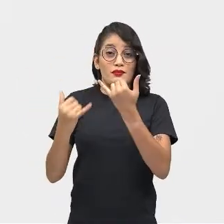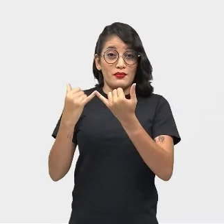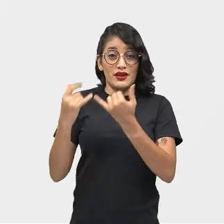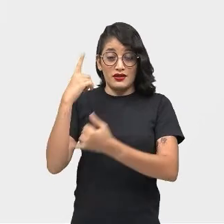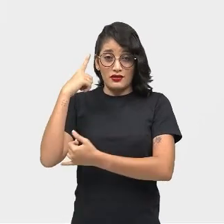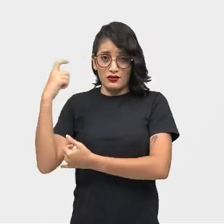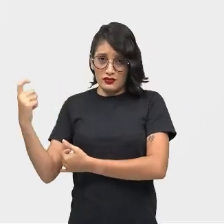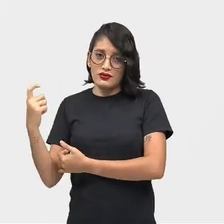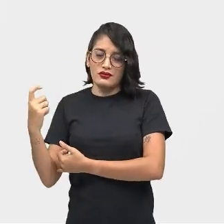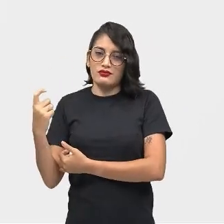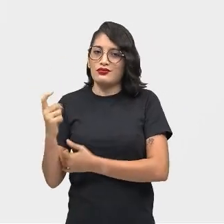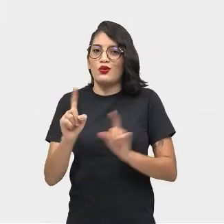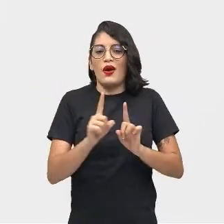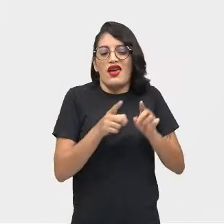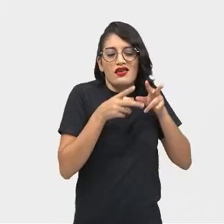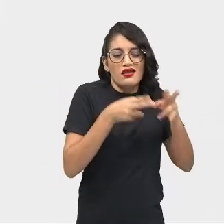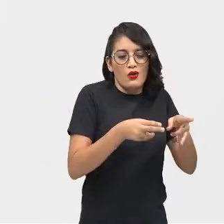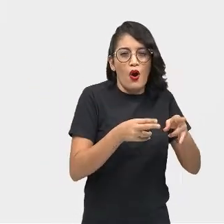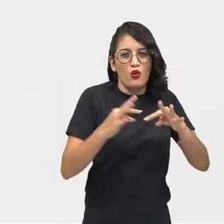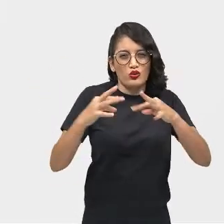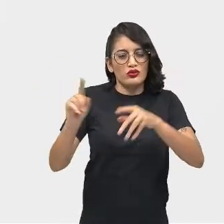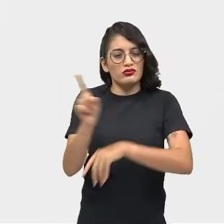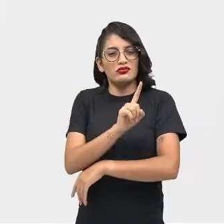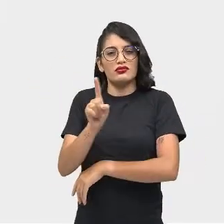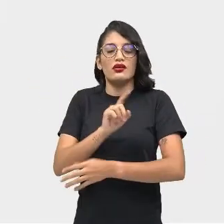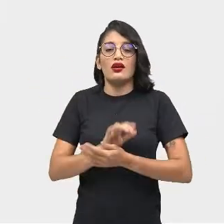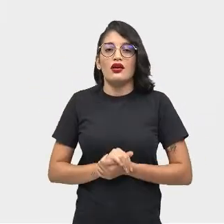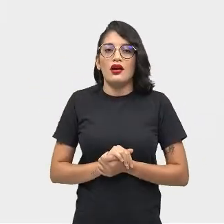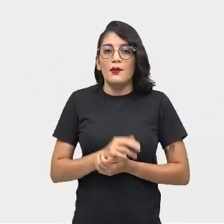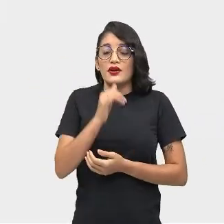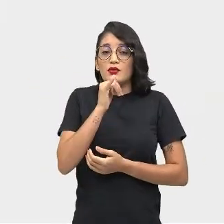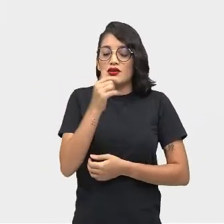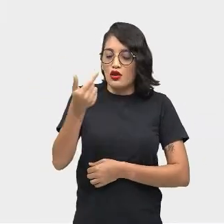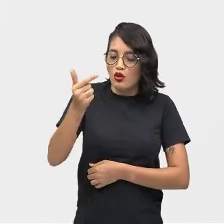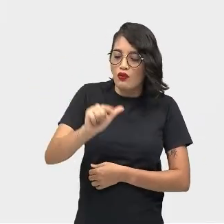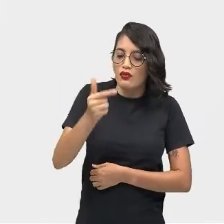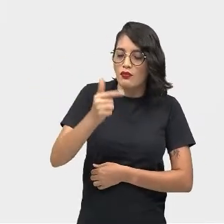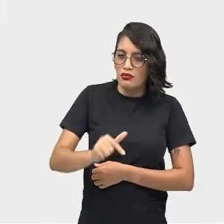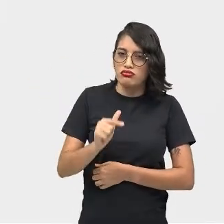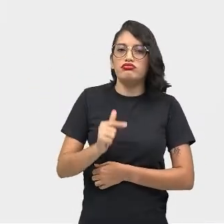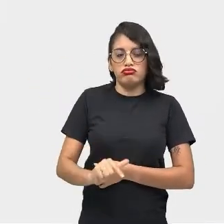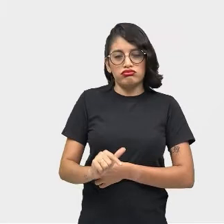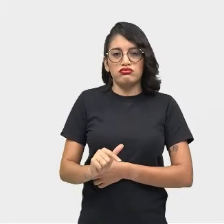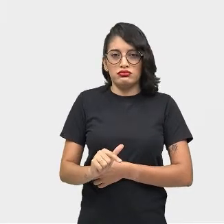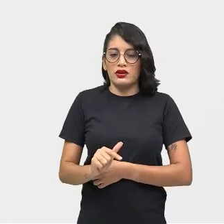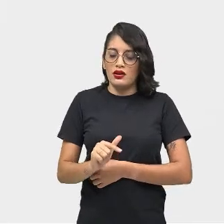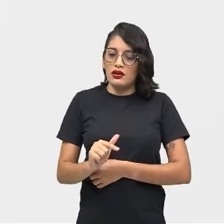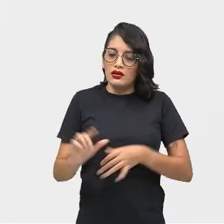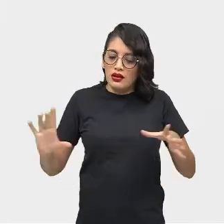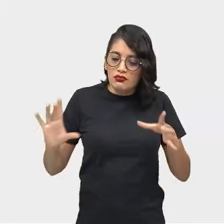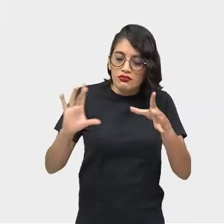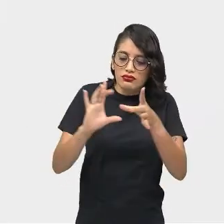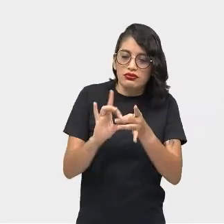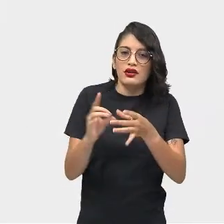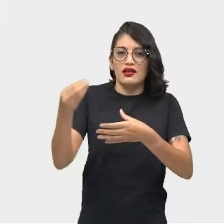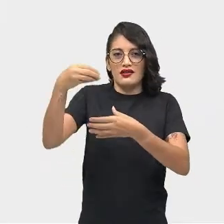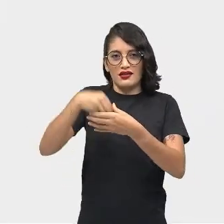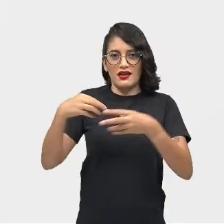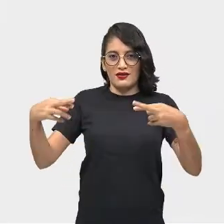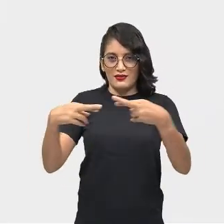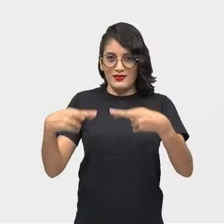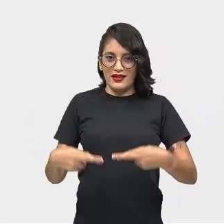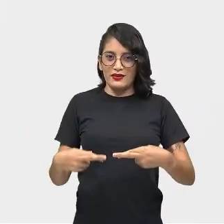iguais também, como nós vamos ver daqui a pouco. Mas essa coisa da repetição está muito associada à rima. E